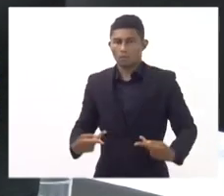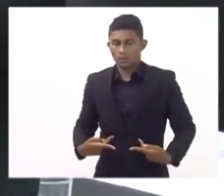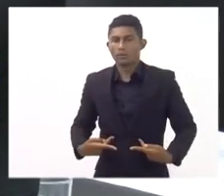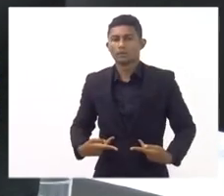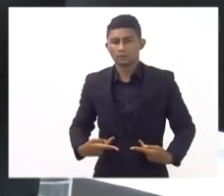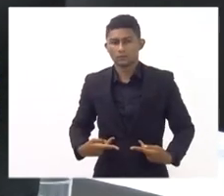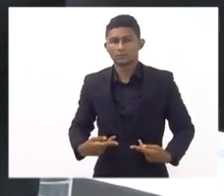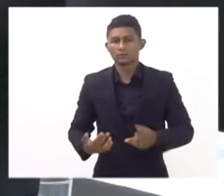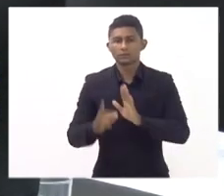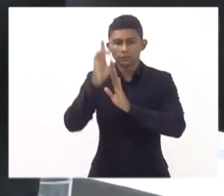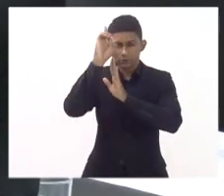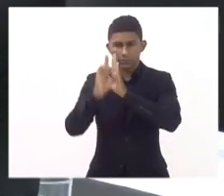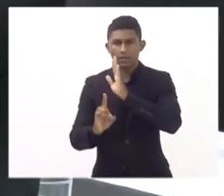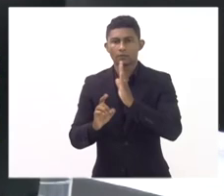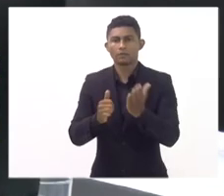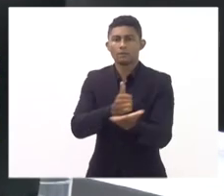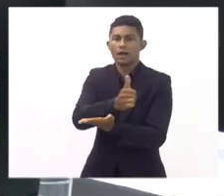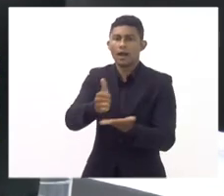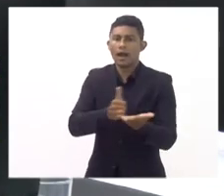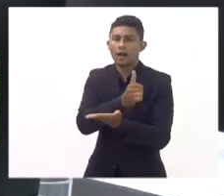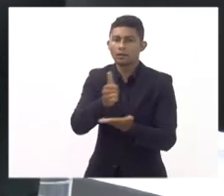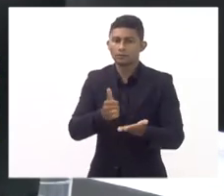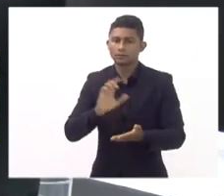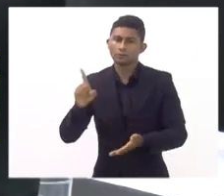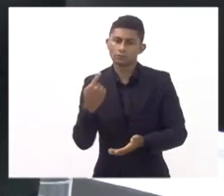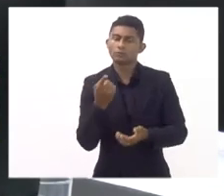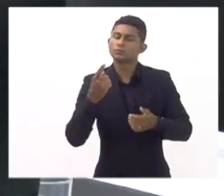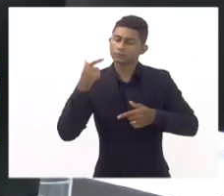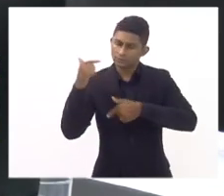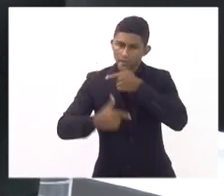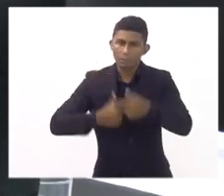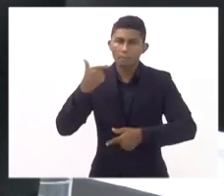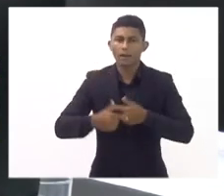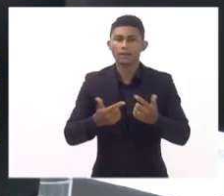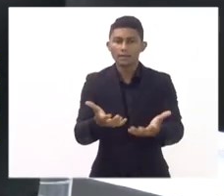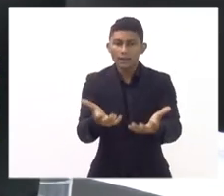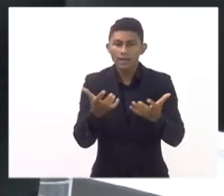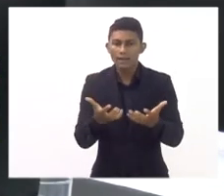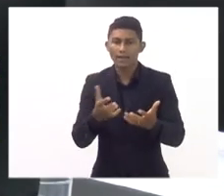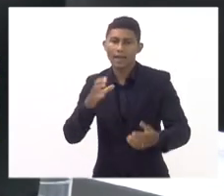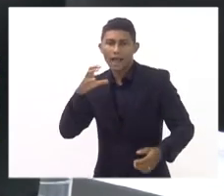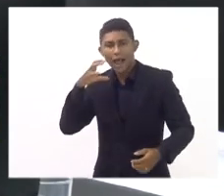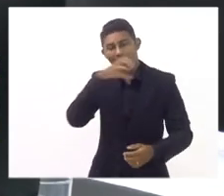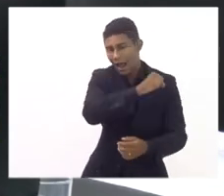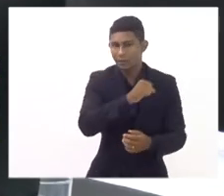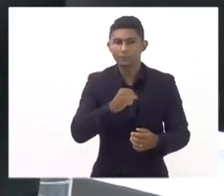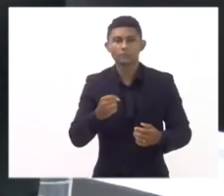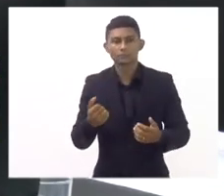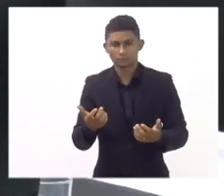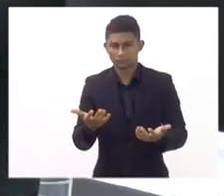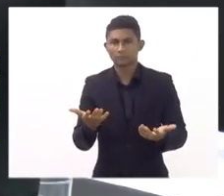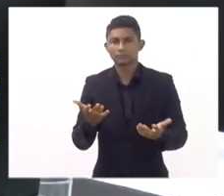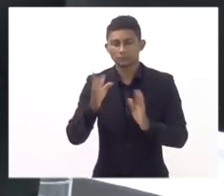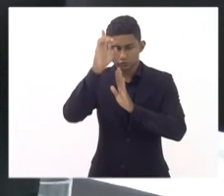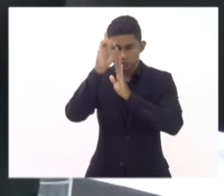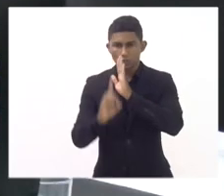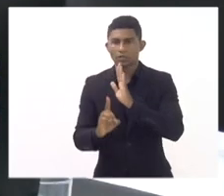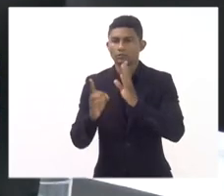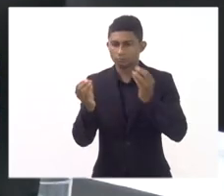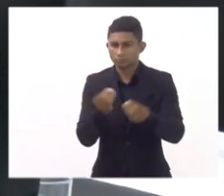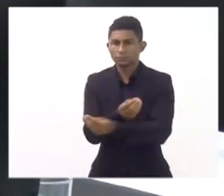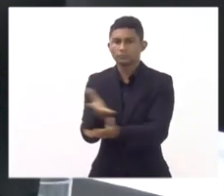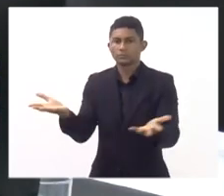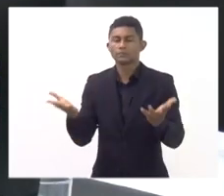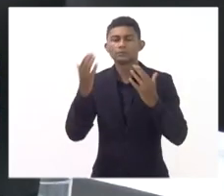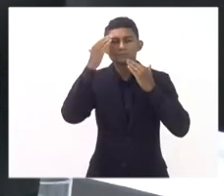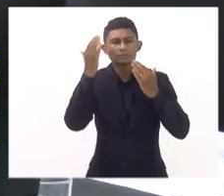contra direitos básicos e vai trabalhar para que isso seja efetivado o mais rápido possível. Então, agradeço a presença